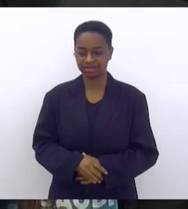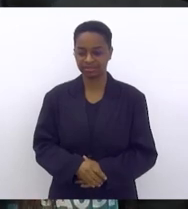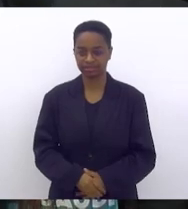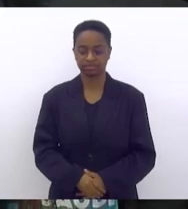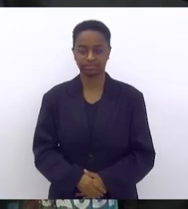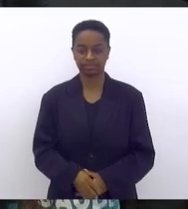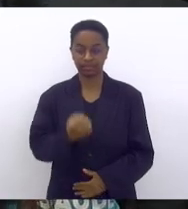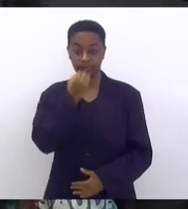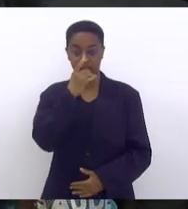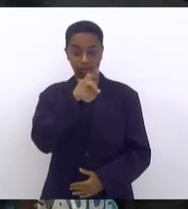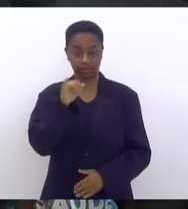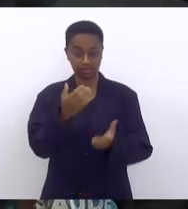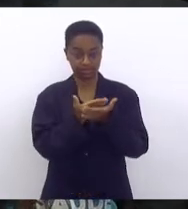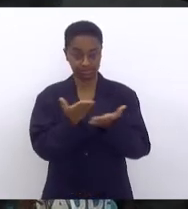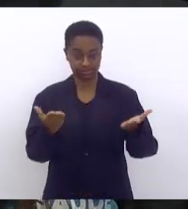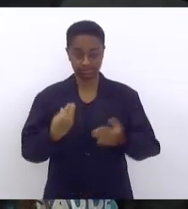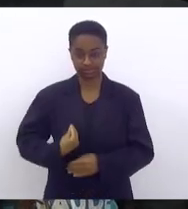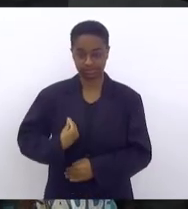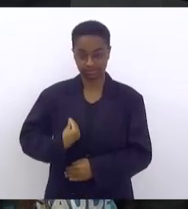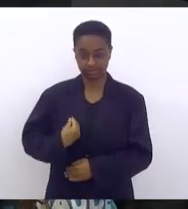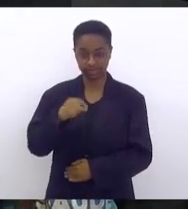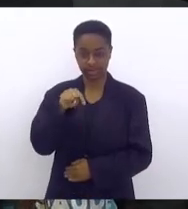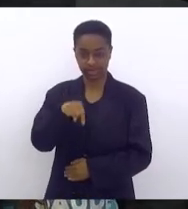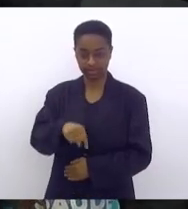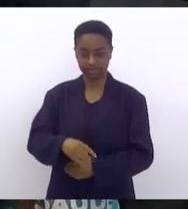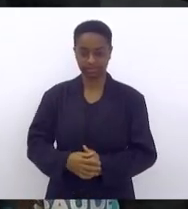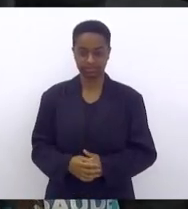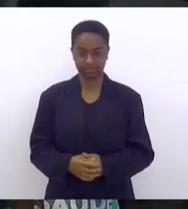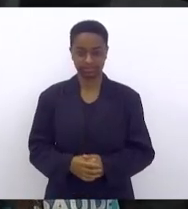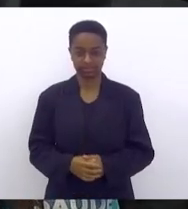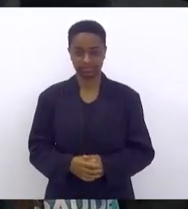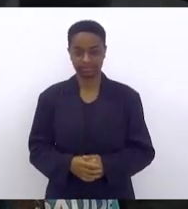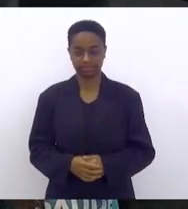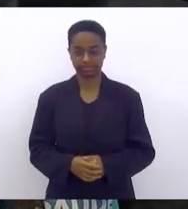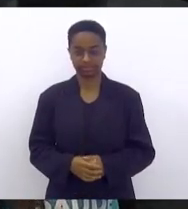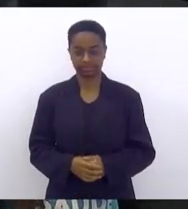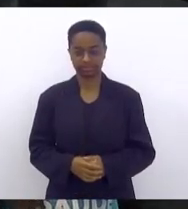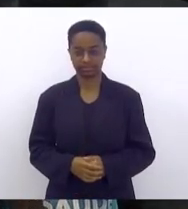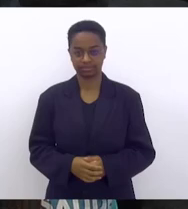Bom dia para todas as pessoas aqui presentes.